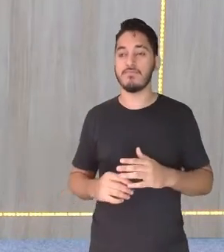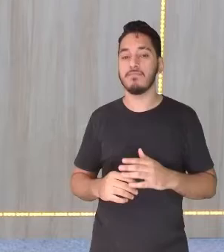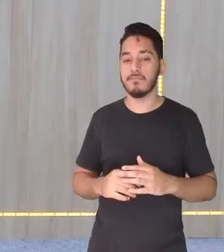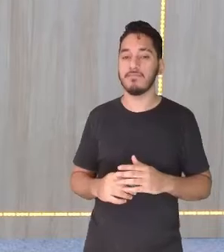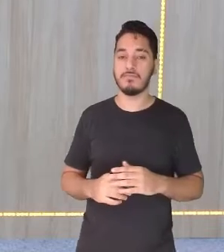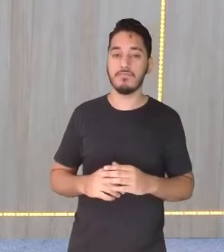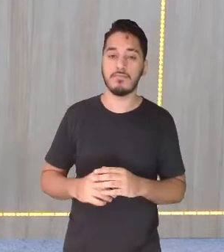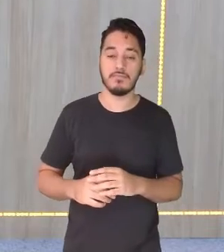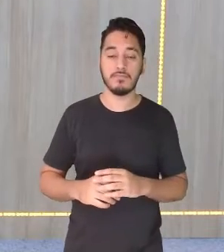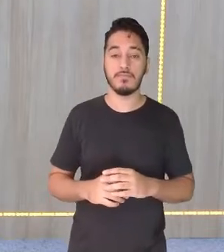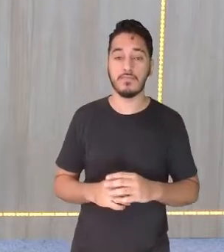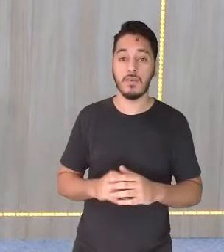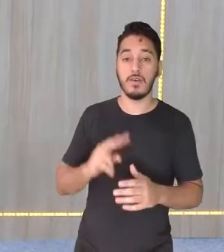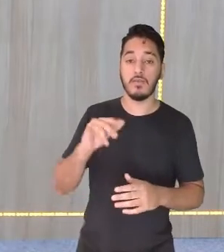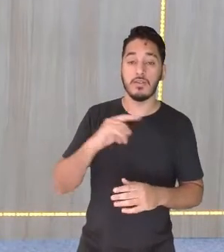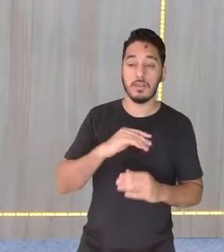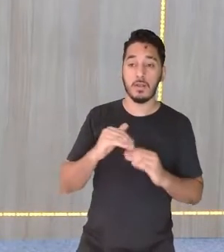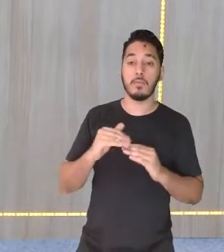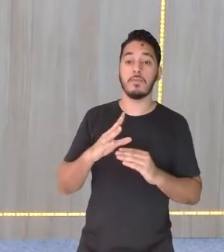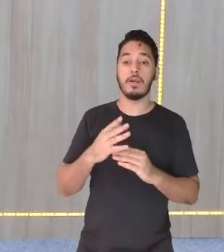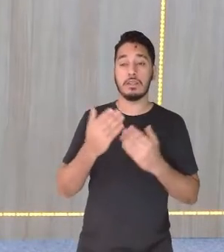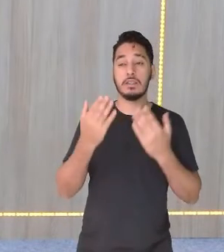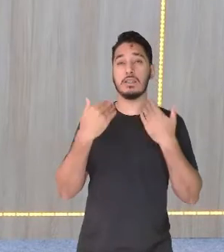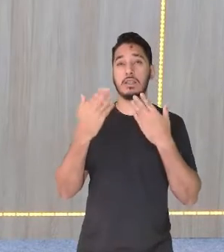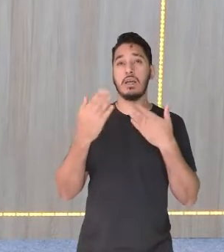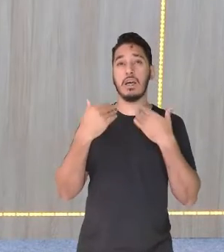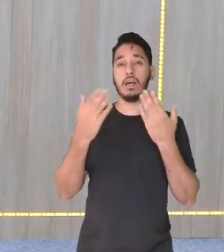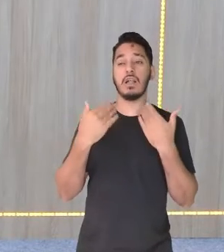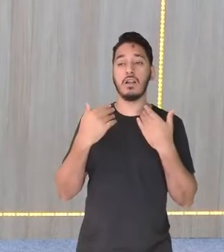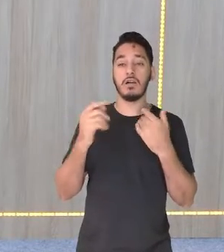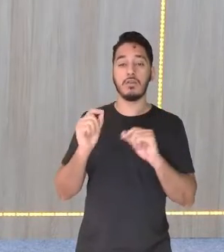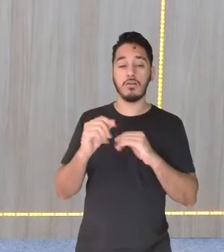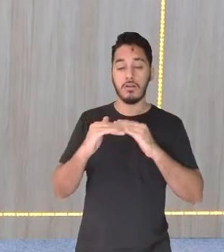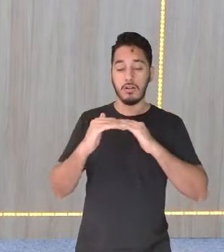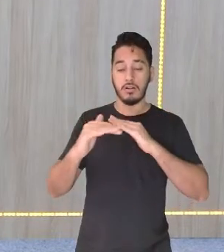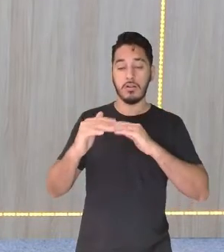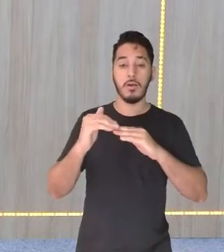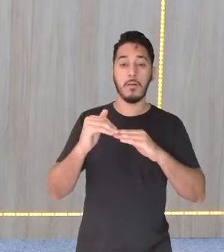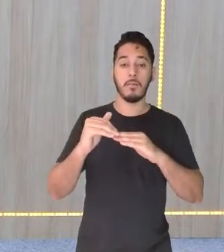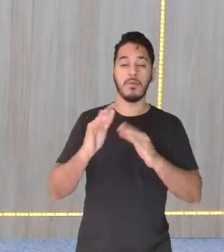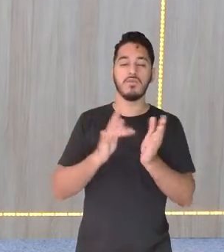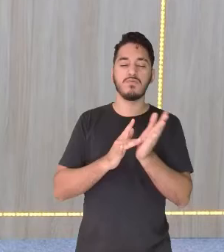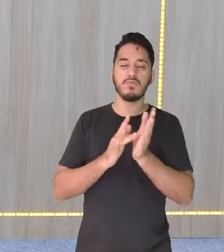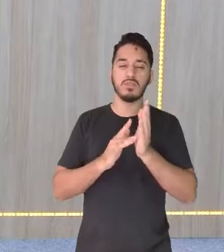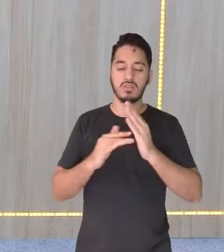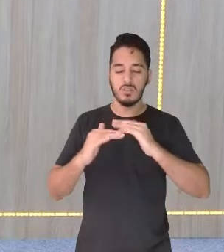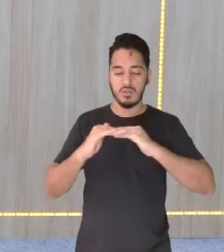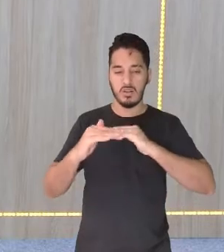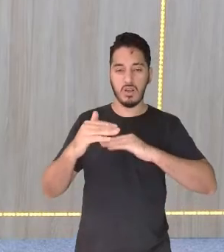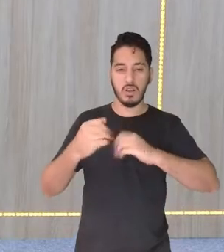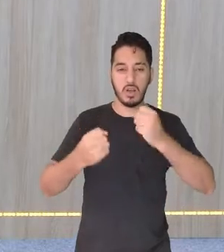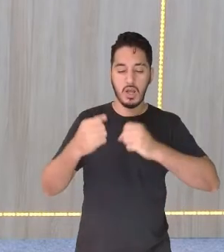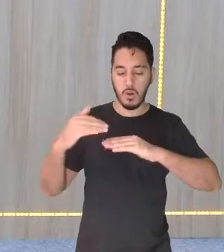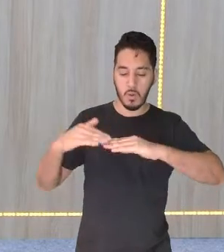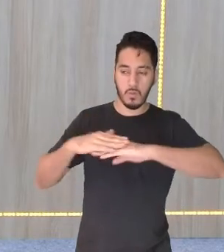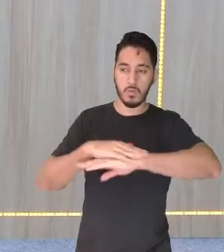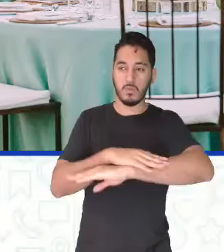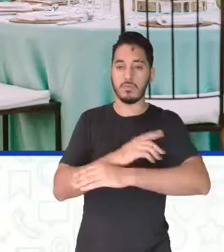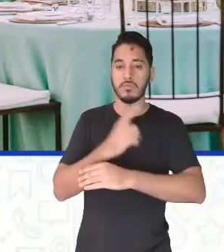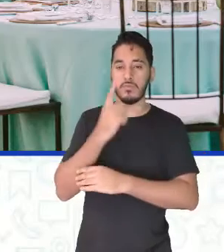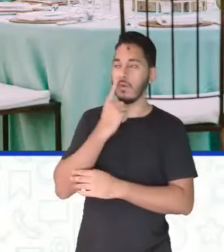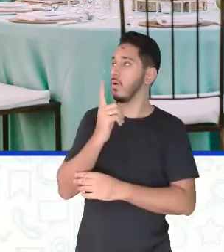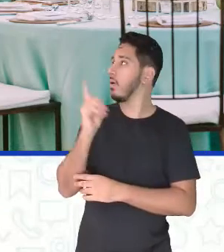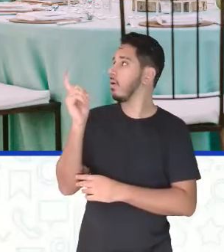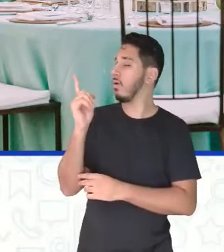A retenção ainda mais de calor, é o homem deixando aquela paisagem bem mais artificial. Quando a gente vê ali o Alto da Sé, a